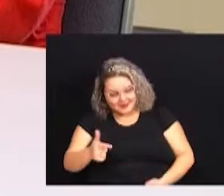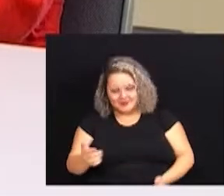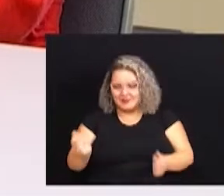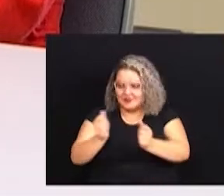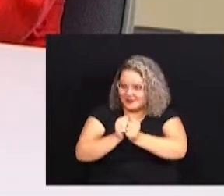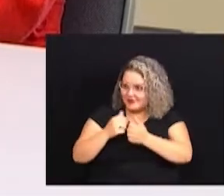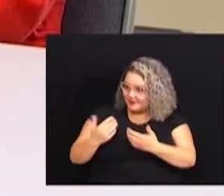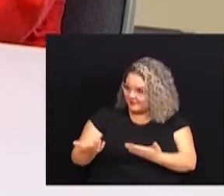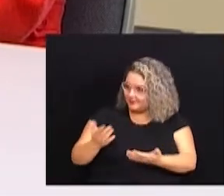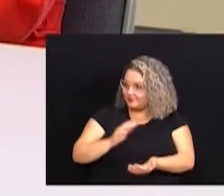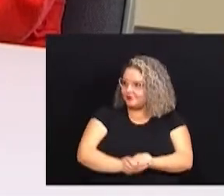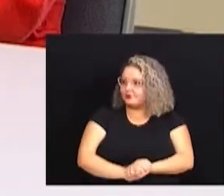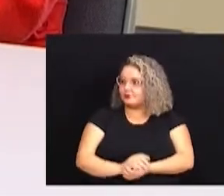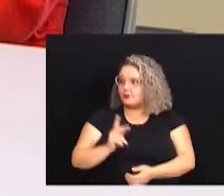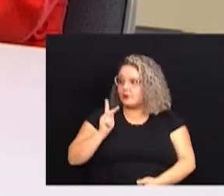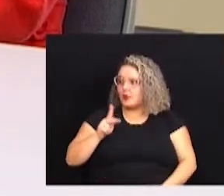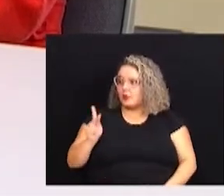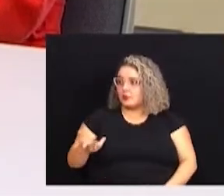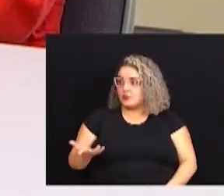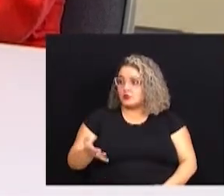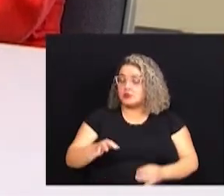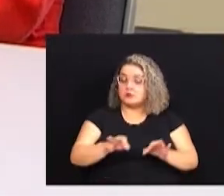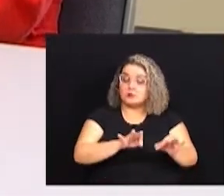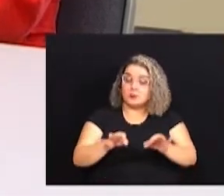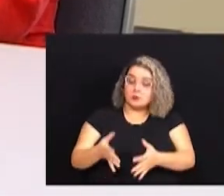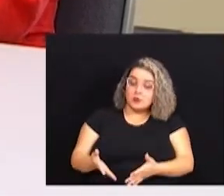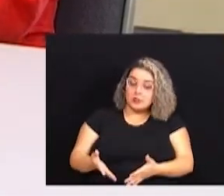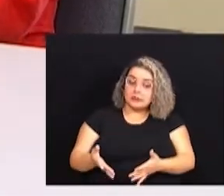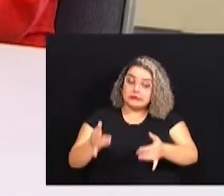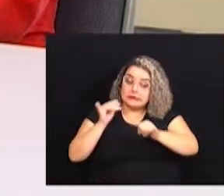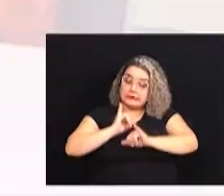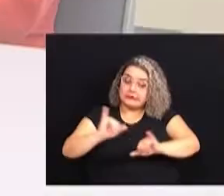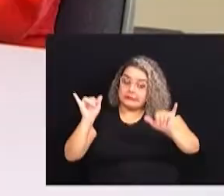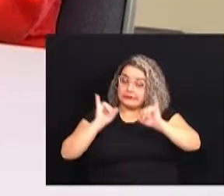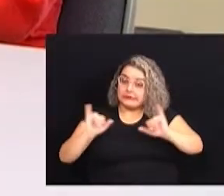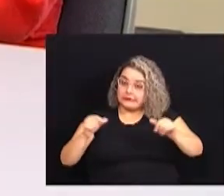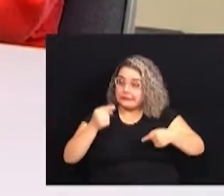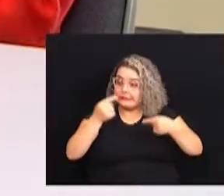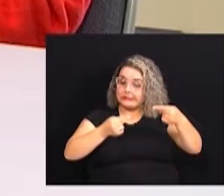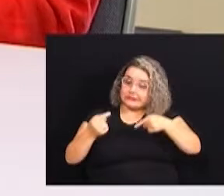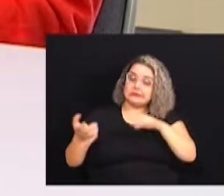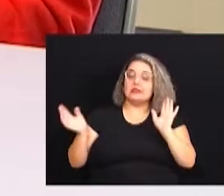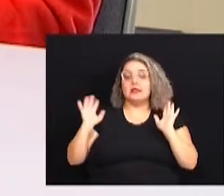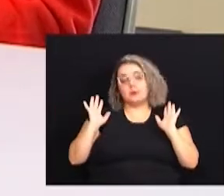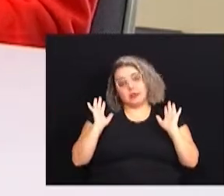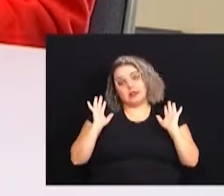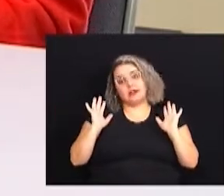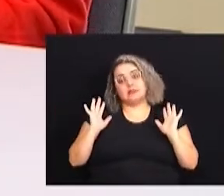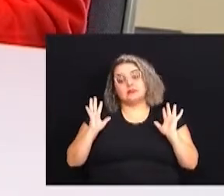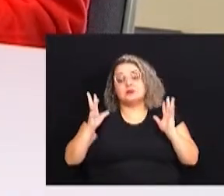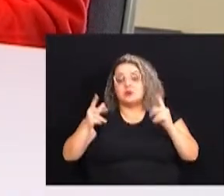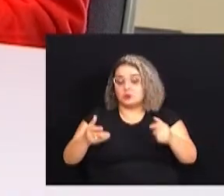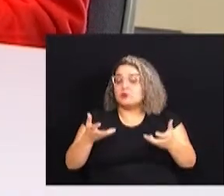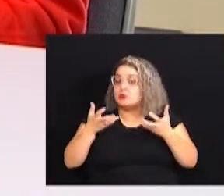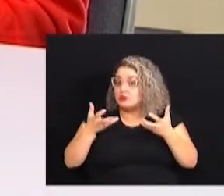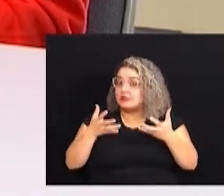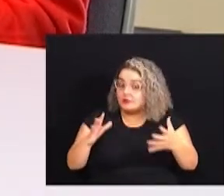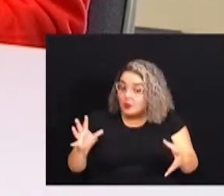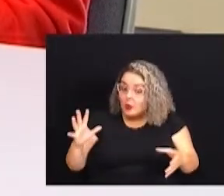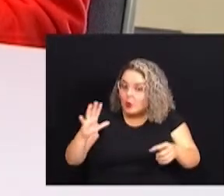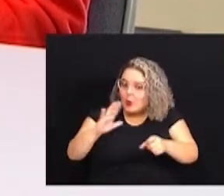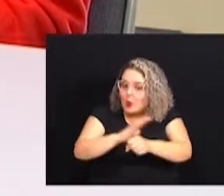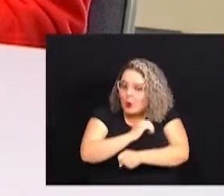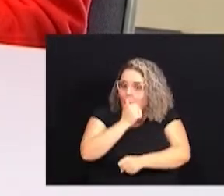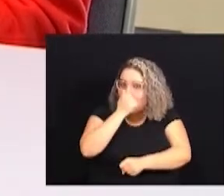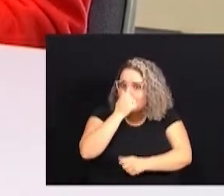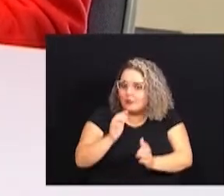você. Professor, esse programa aqui talvez dê polêmica, mas tá todo mundo doido querendo completar esse